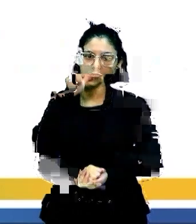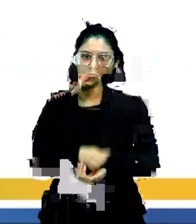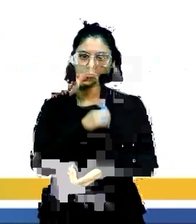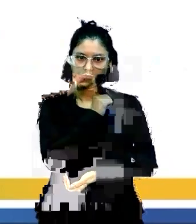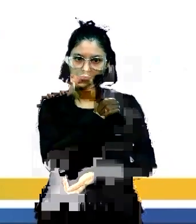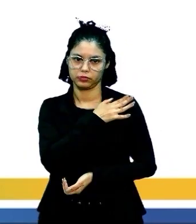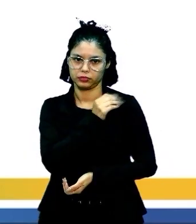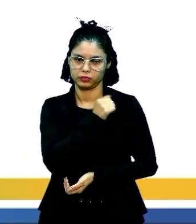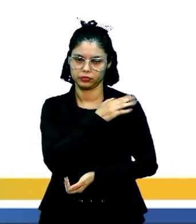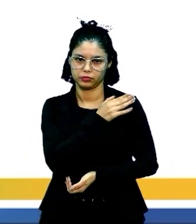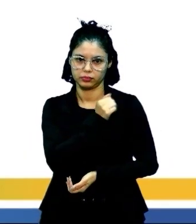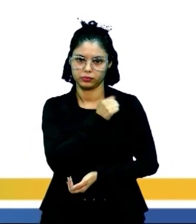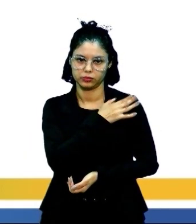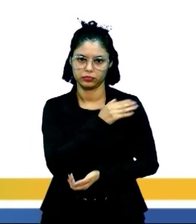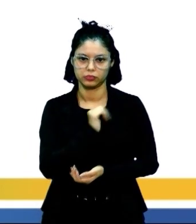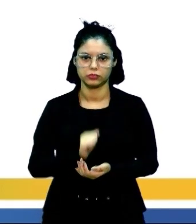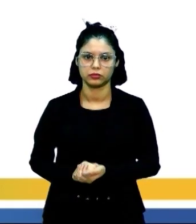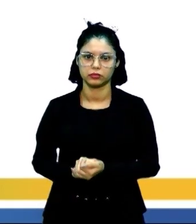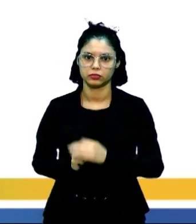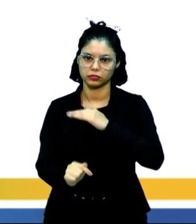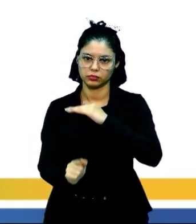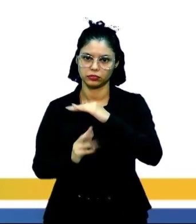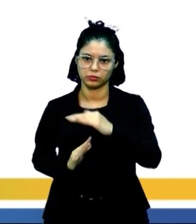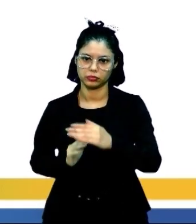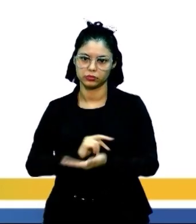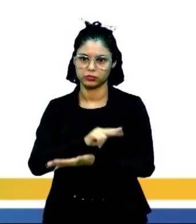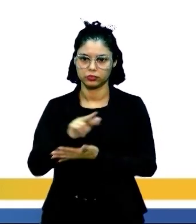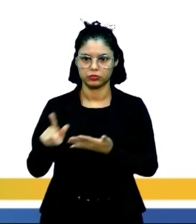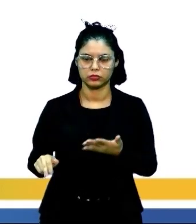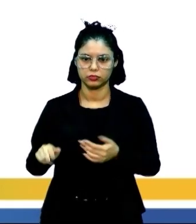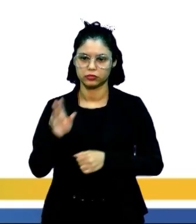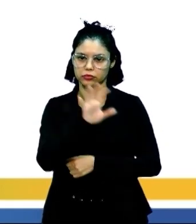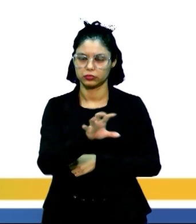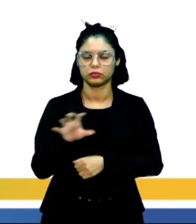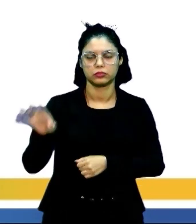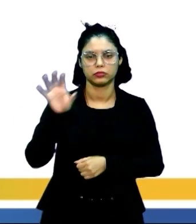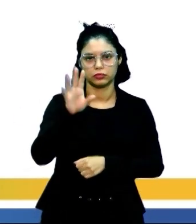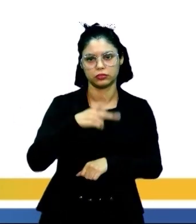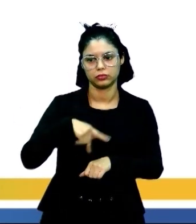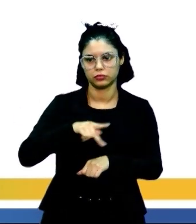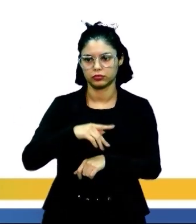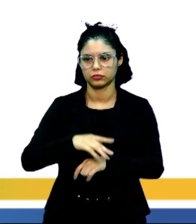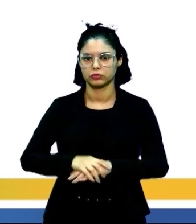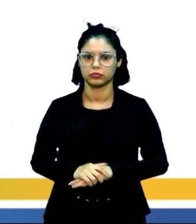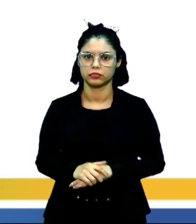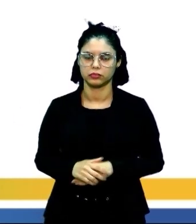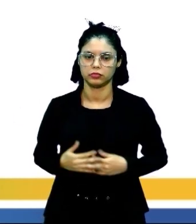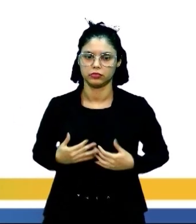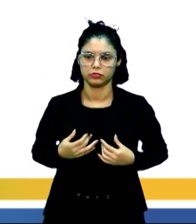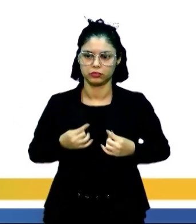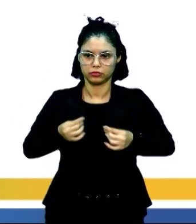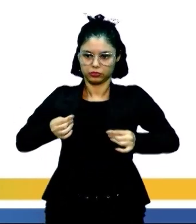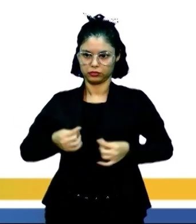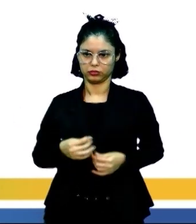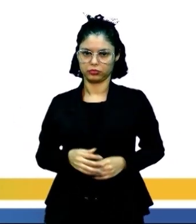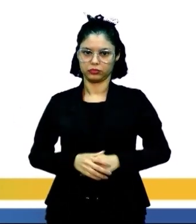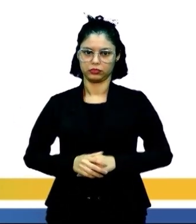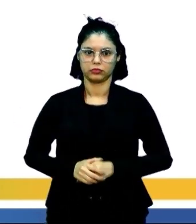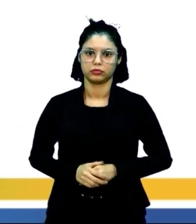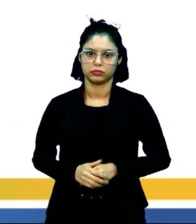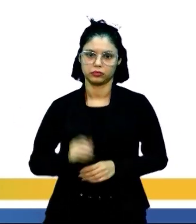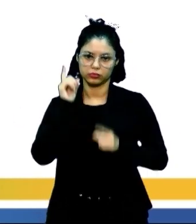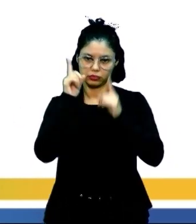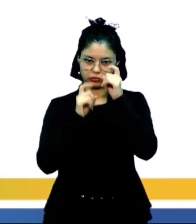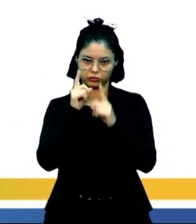que, letra A, o preconceito marca migrantes de várias regiões do país.